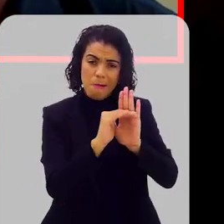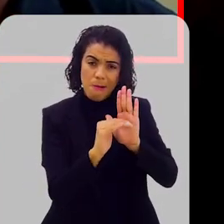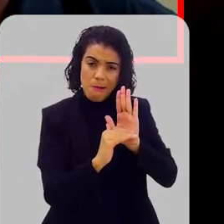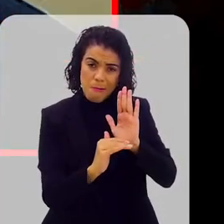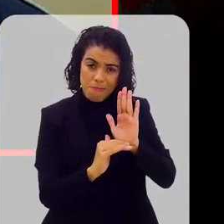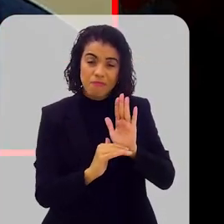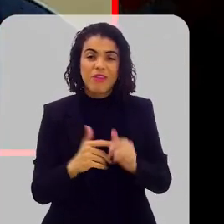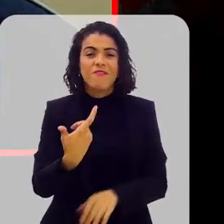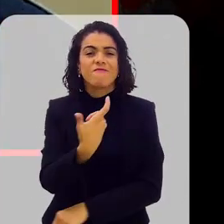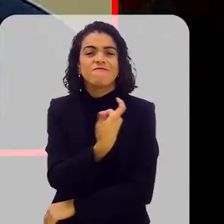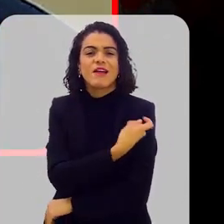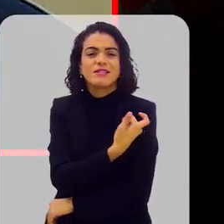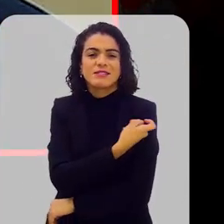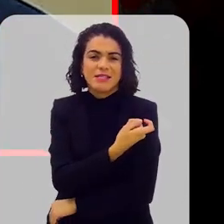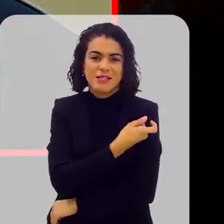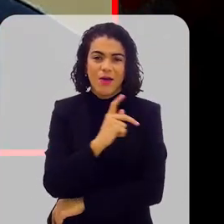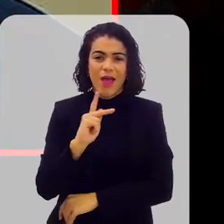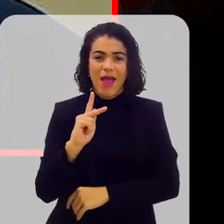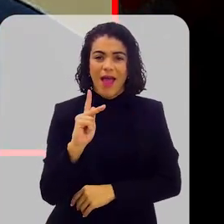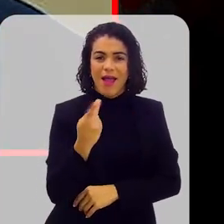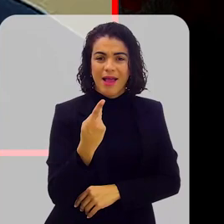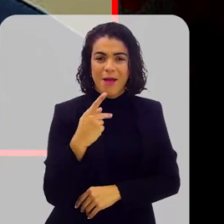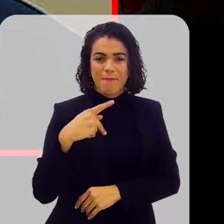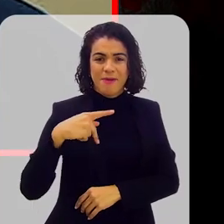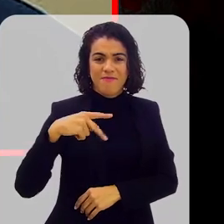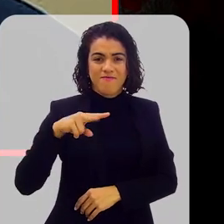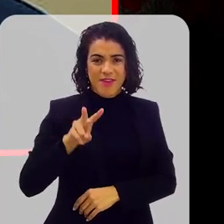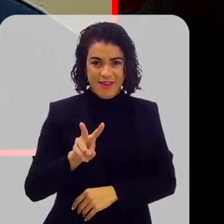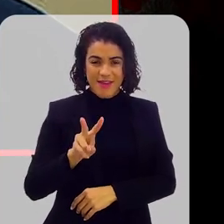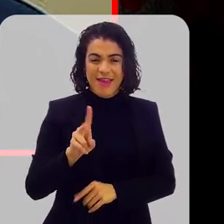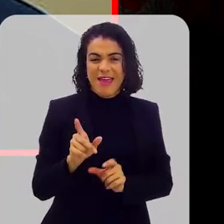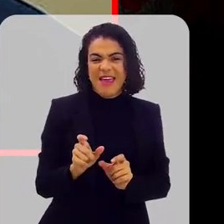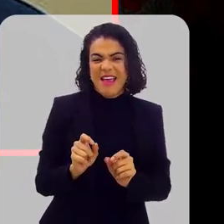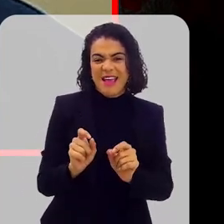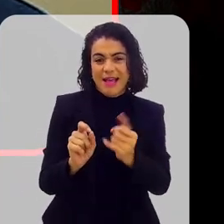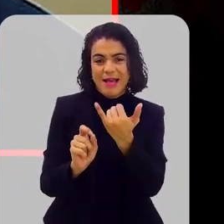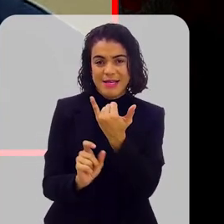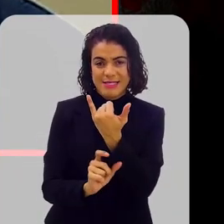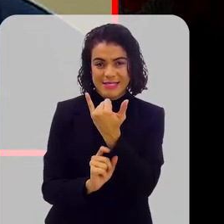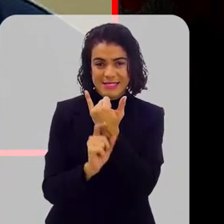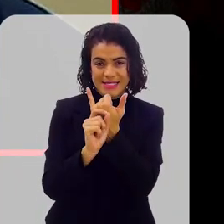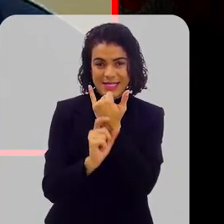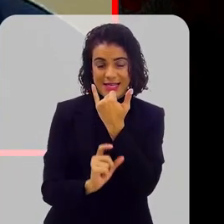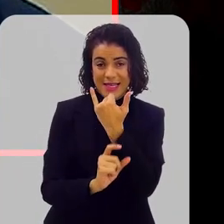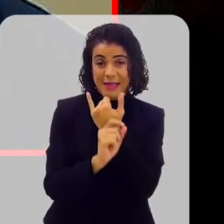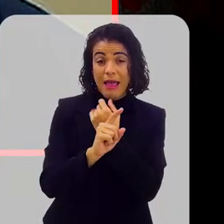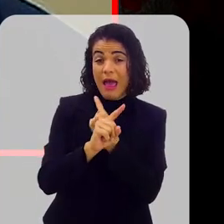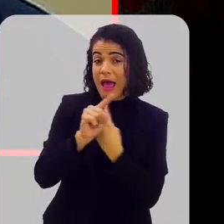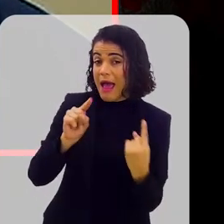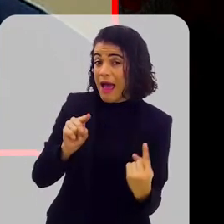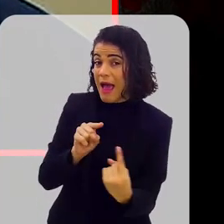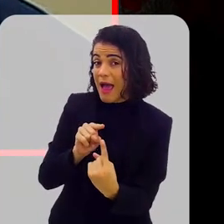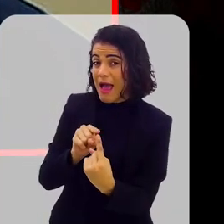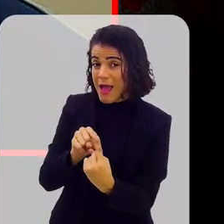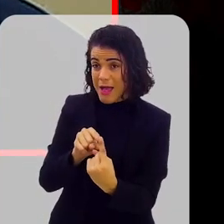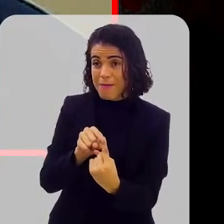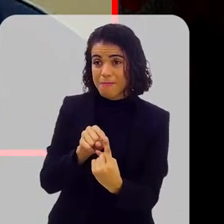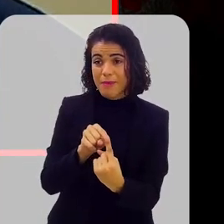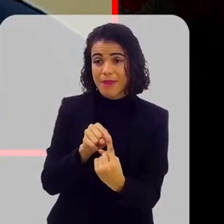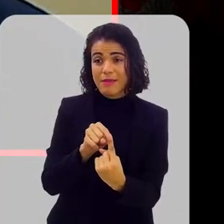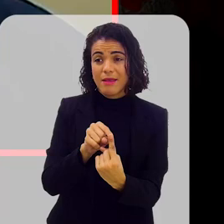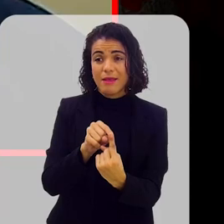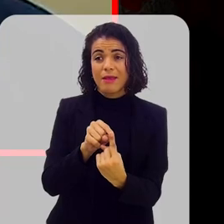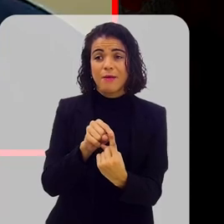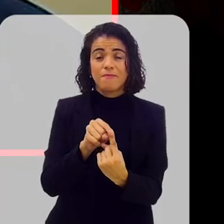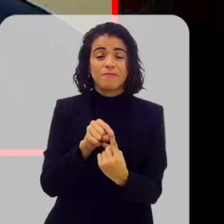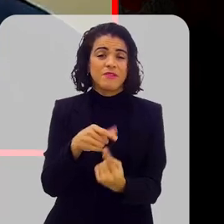programa de rastreio de vacinação para HPV na população brasileira, e infelizmente a meta que o